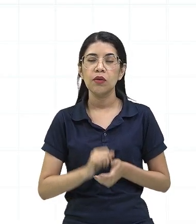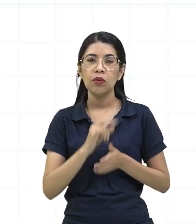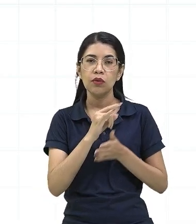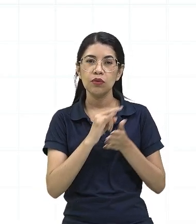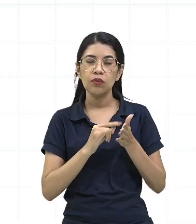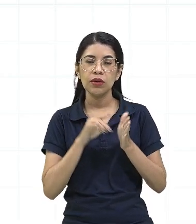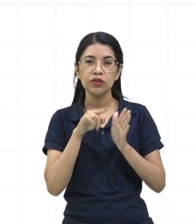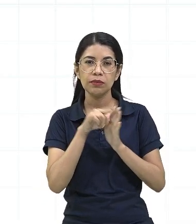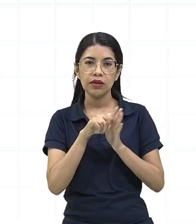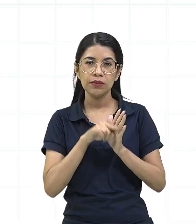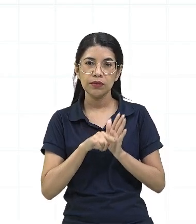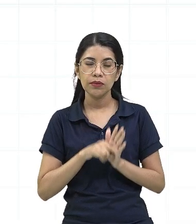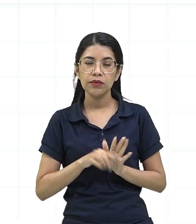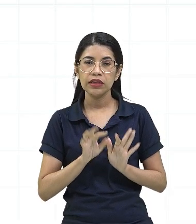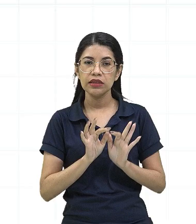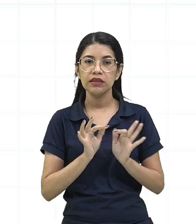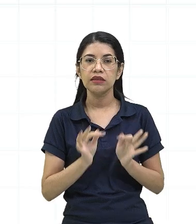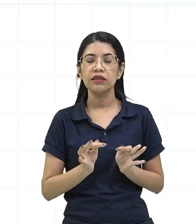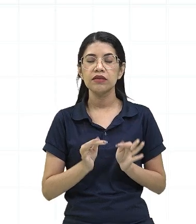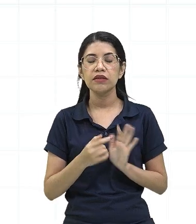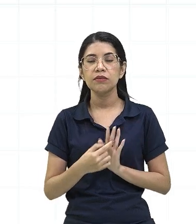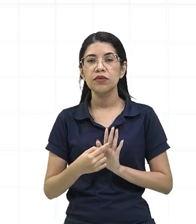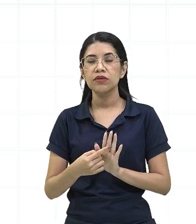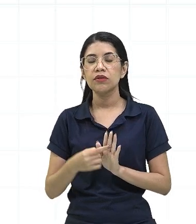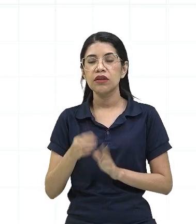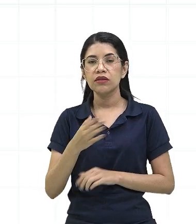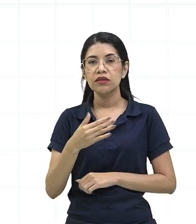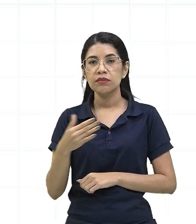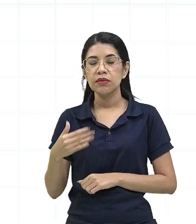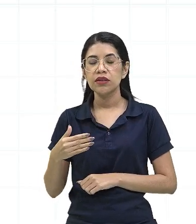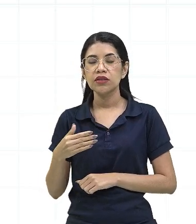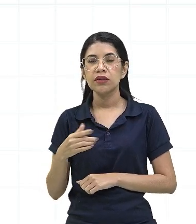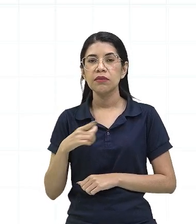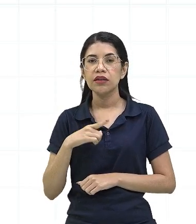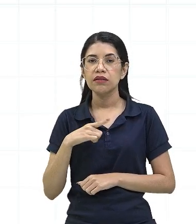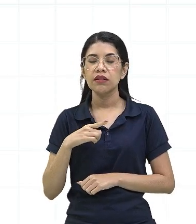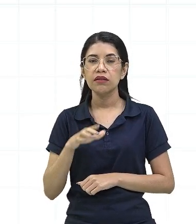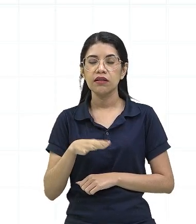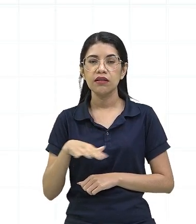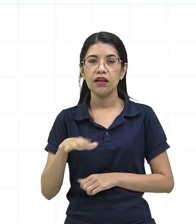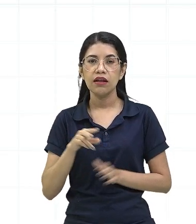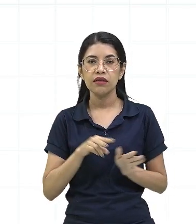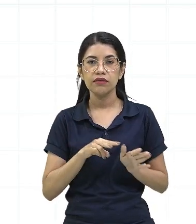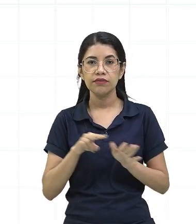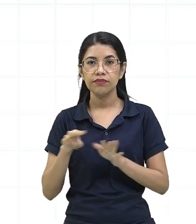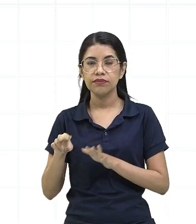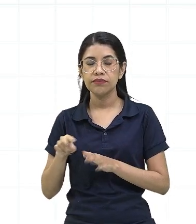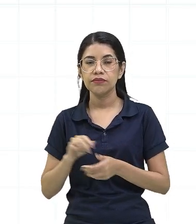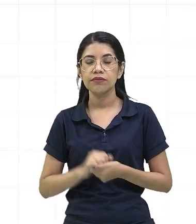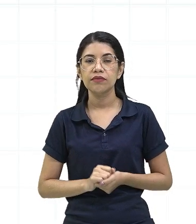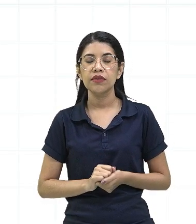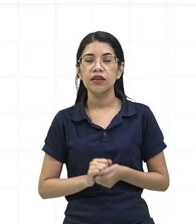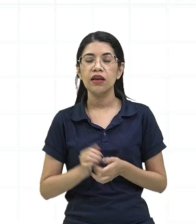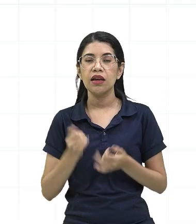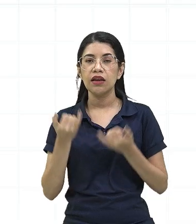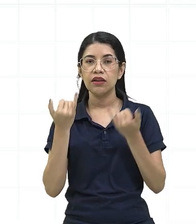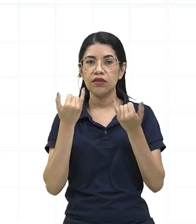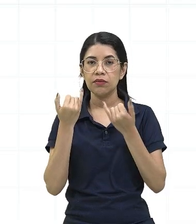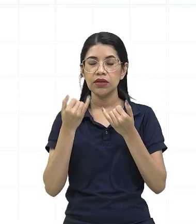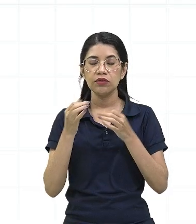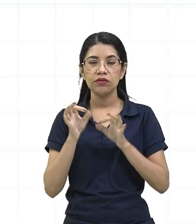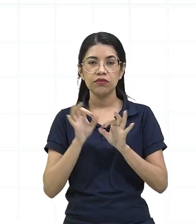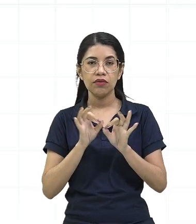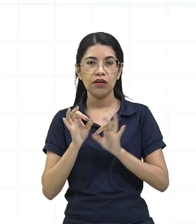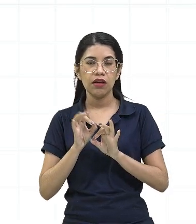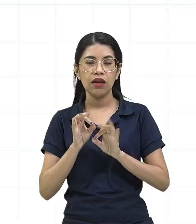simples e indicou os tipos de peixe que mais pescaram durante a semana. Os dados coletados foram organizados em uma